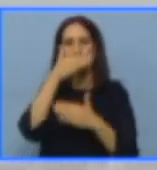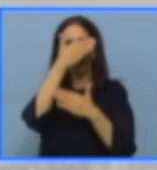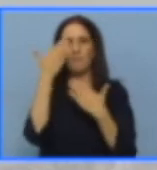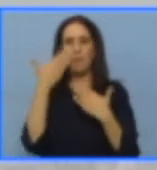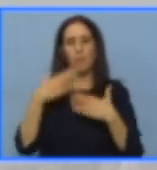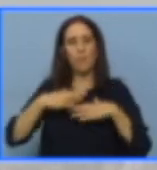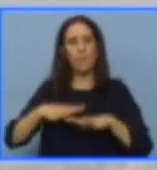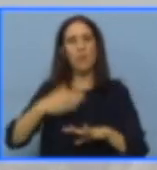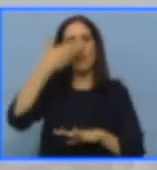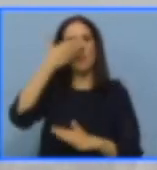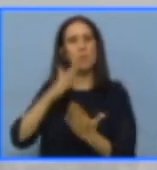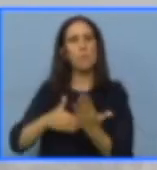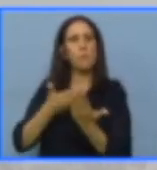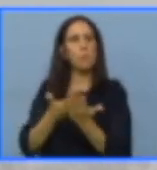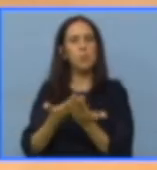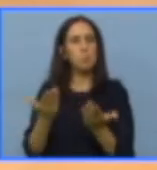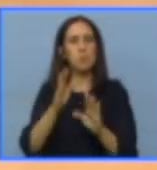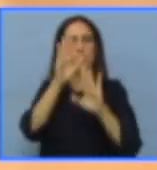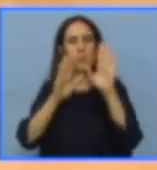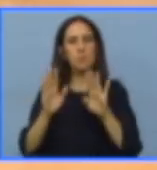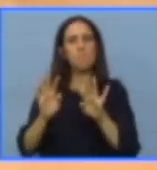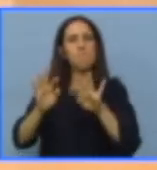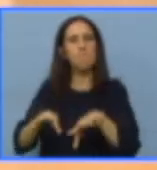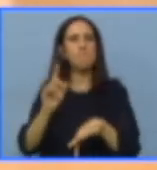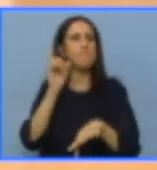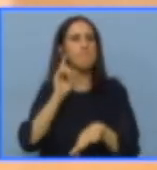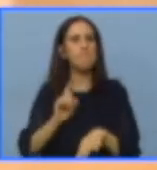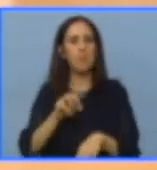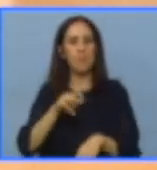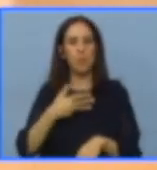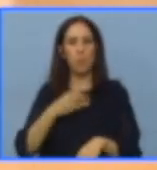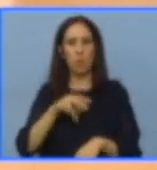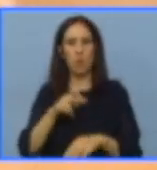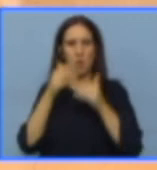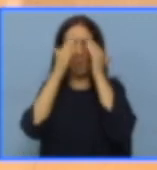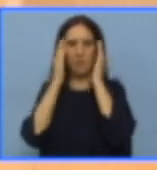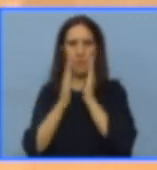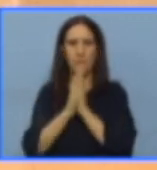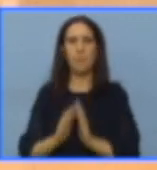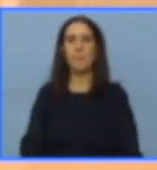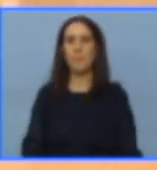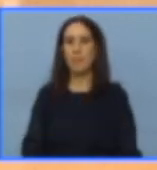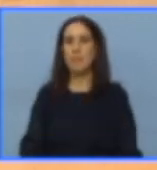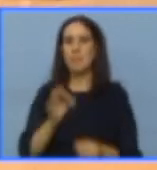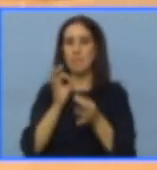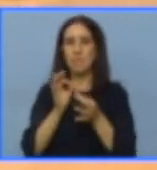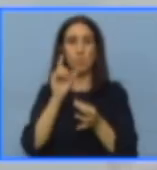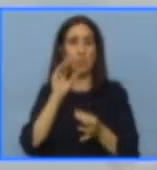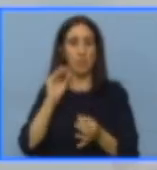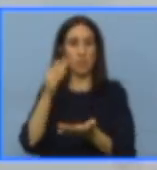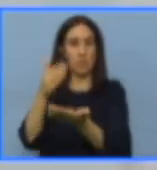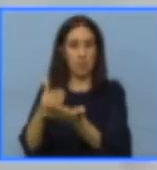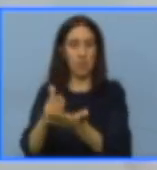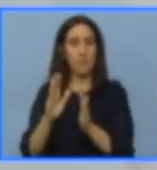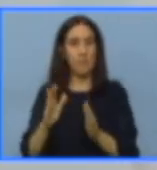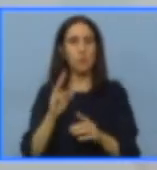até quando é possível visitar a Exposição Madonna? A Exposição Madonna é possível visitar até 10 de setembro, mas, entretanto, o Museu Nacional de Arte Antiga tem